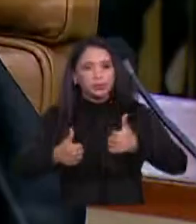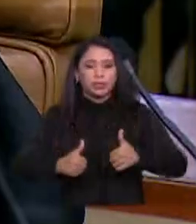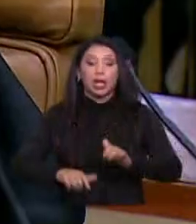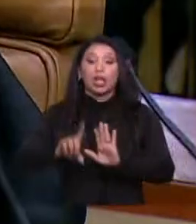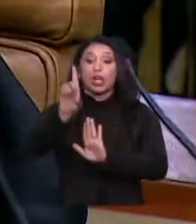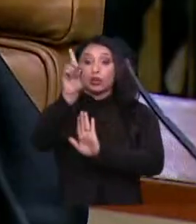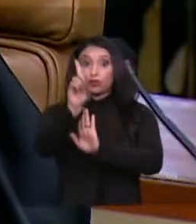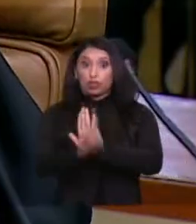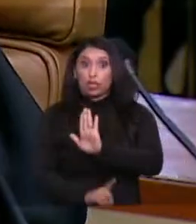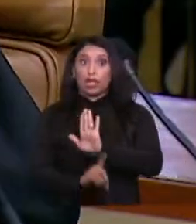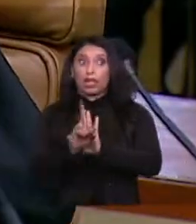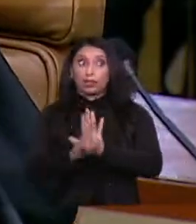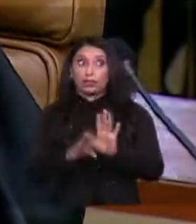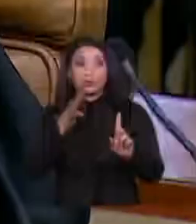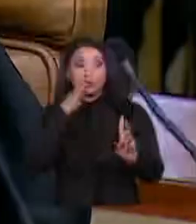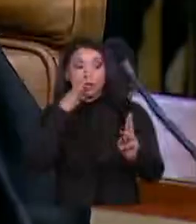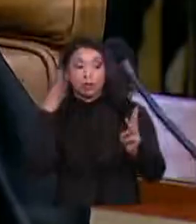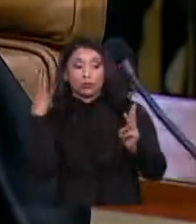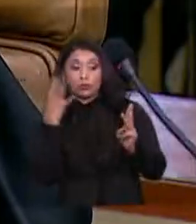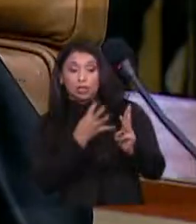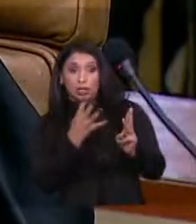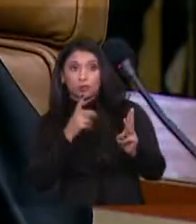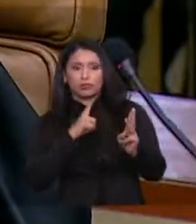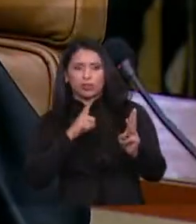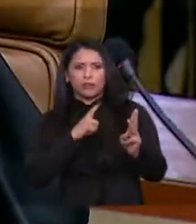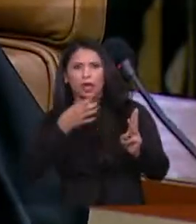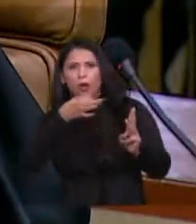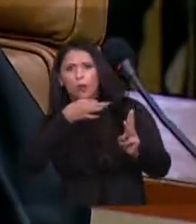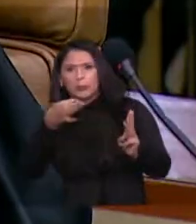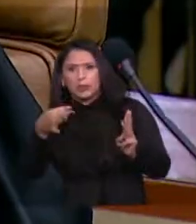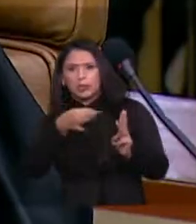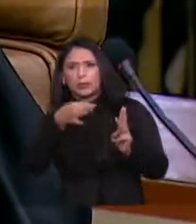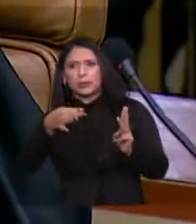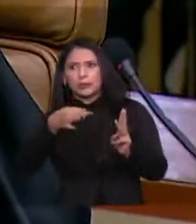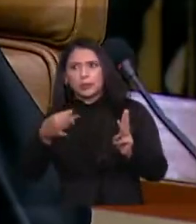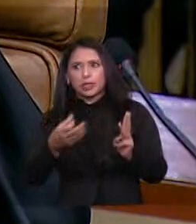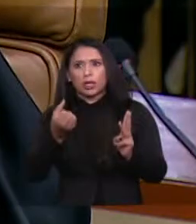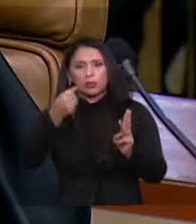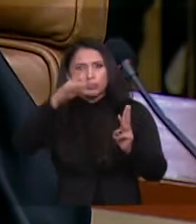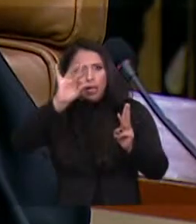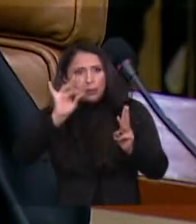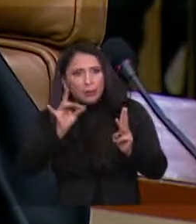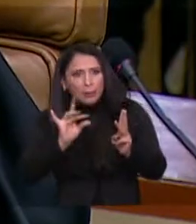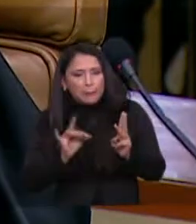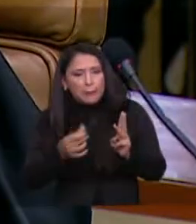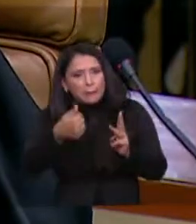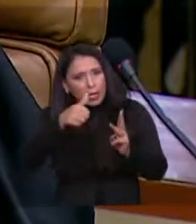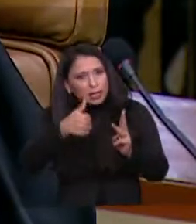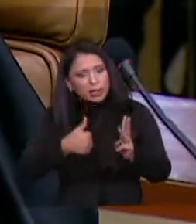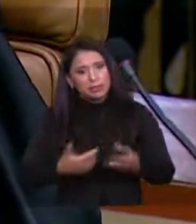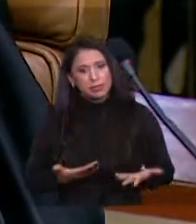do direito dos acusados de verem os seus argumentos serem adequadamente esgrimidos